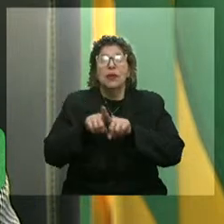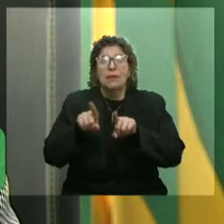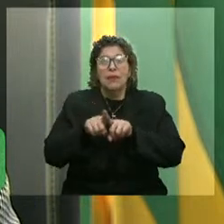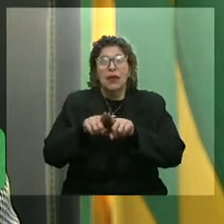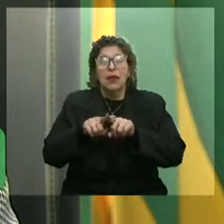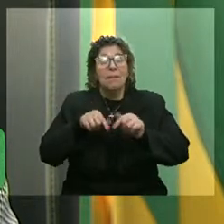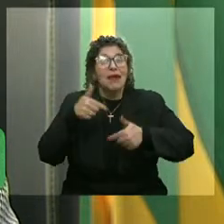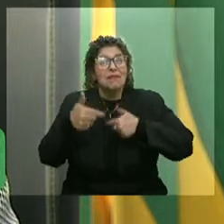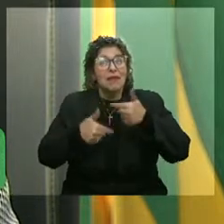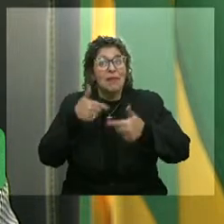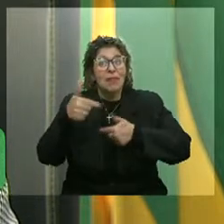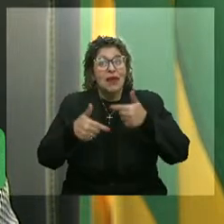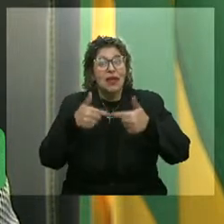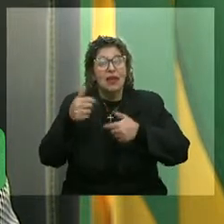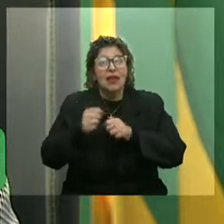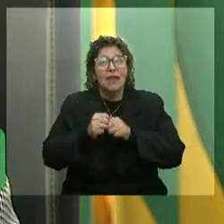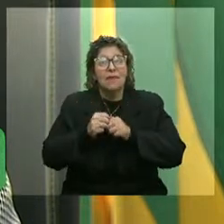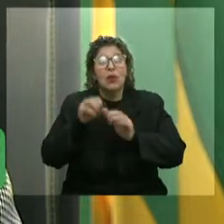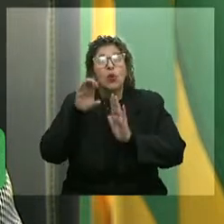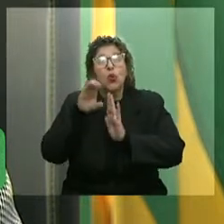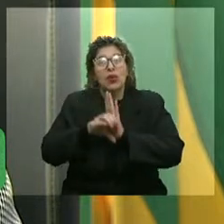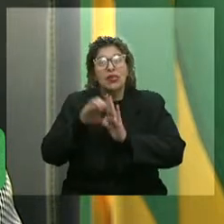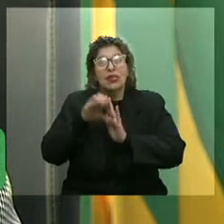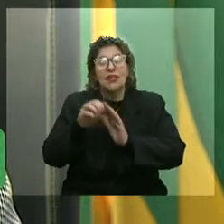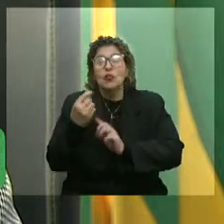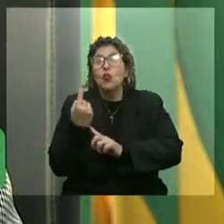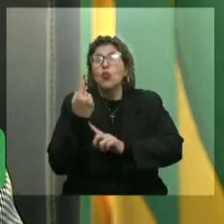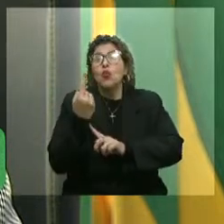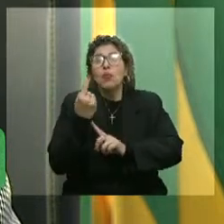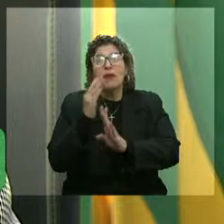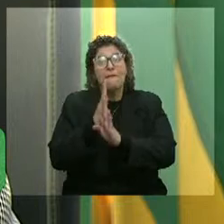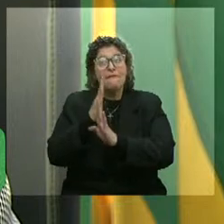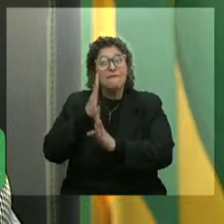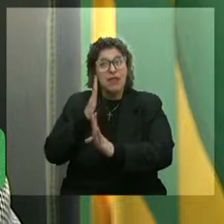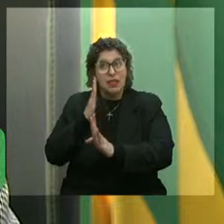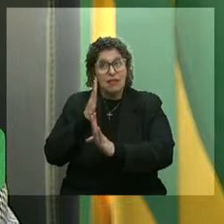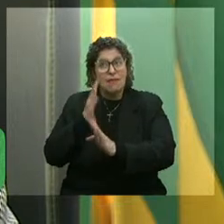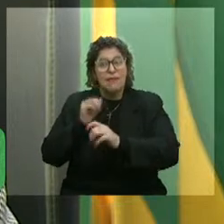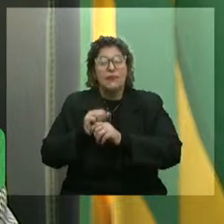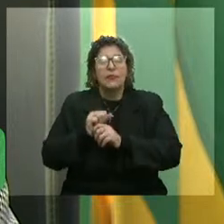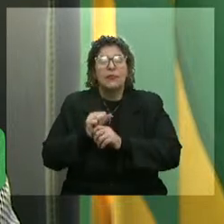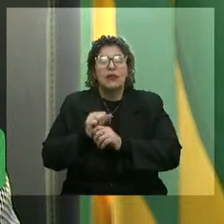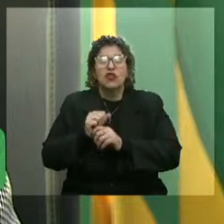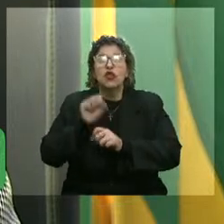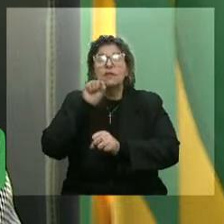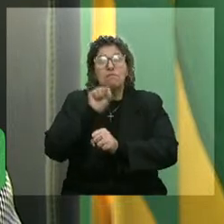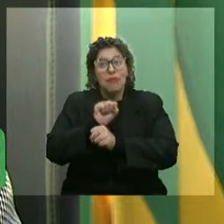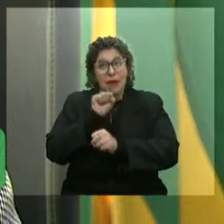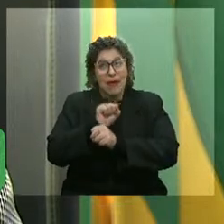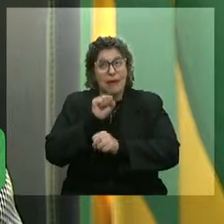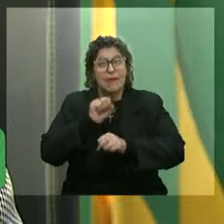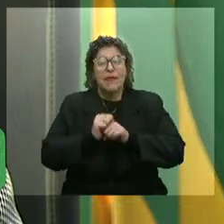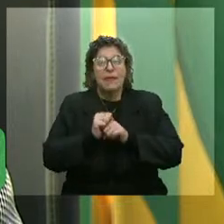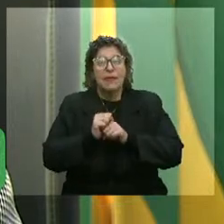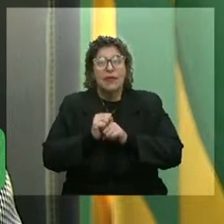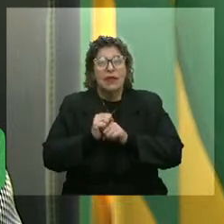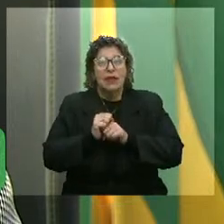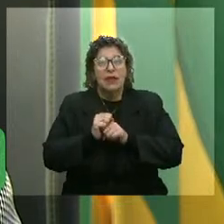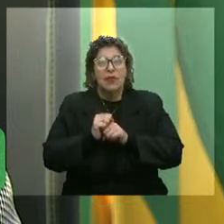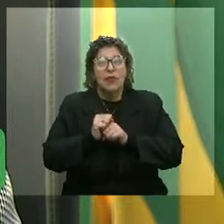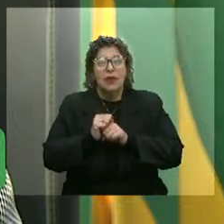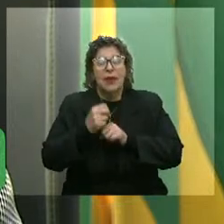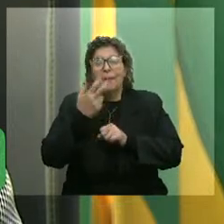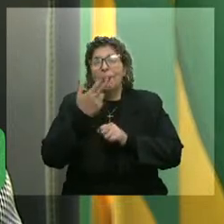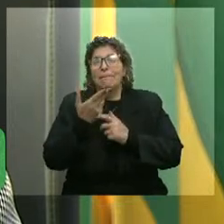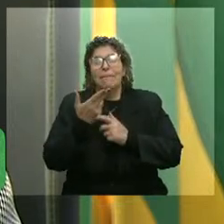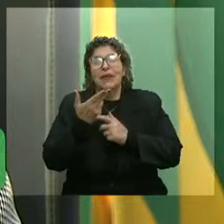para trabalhar o conceito de fila única, para poder não só fazer o